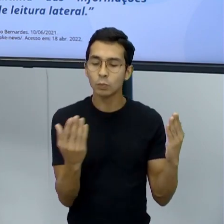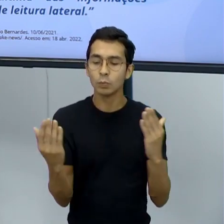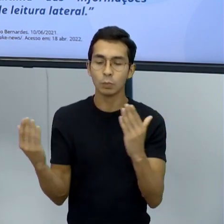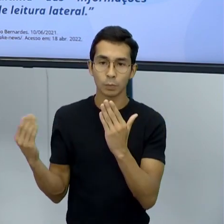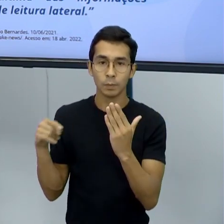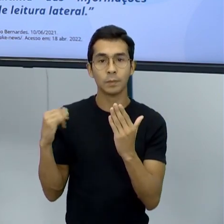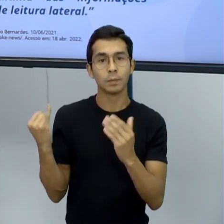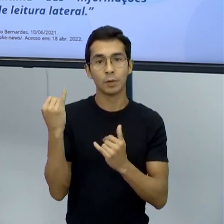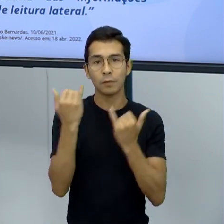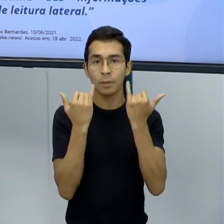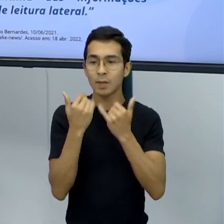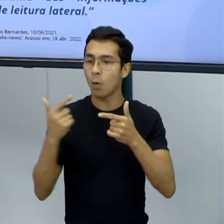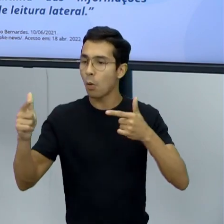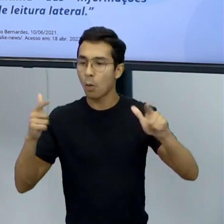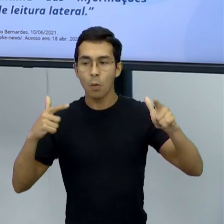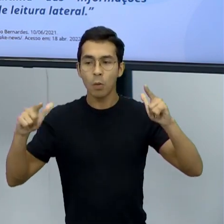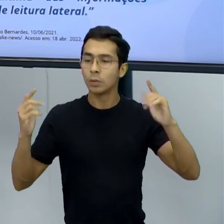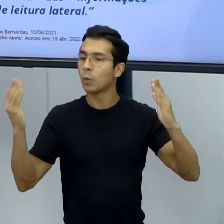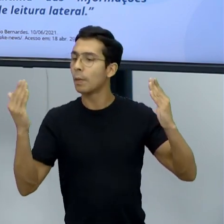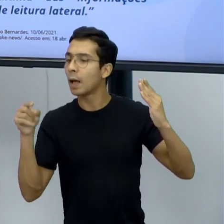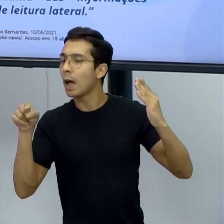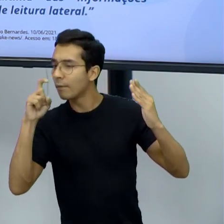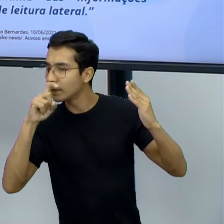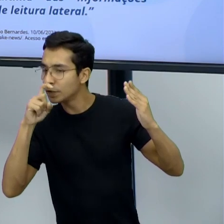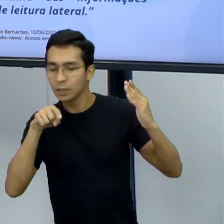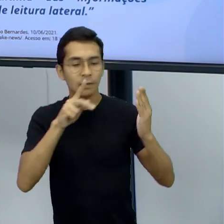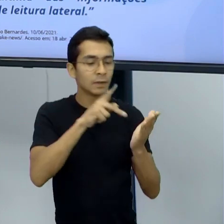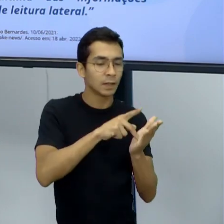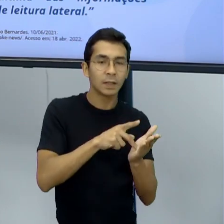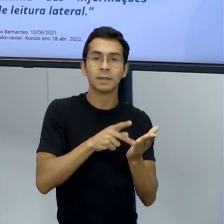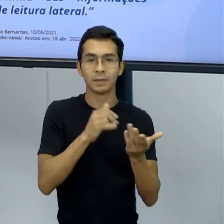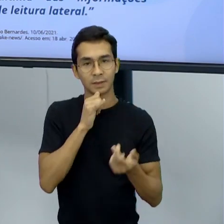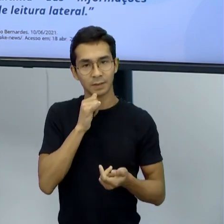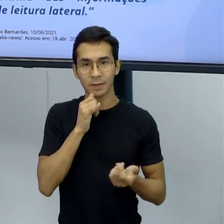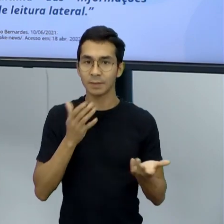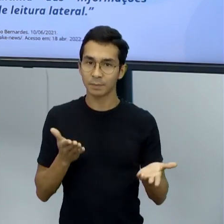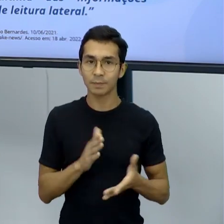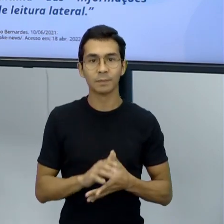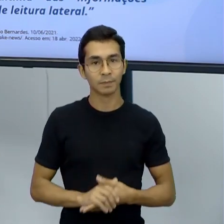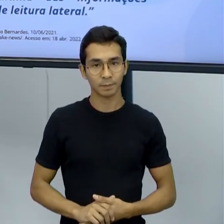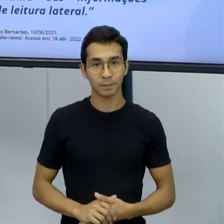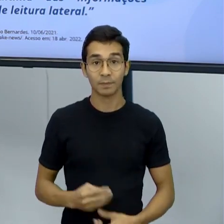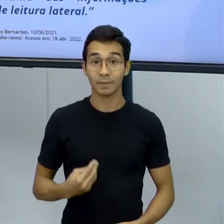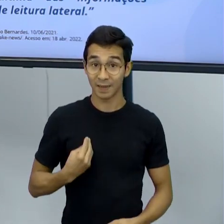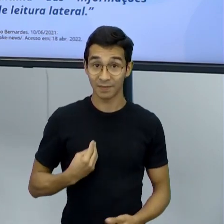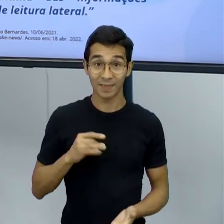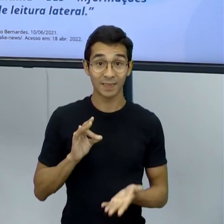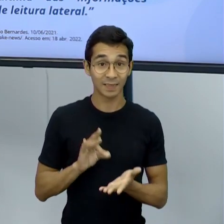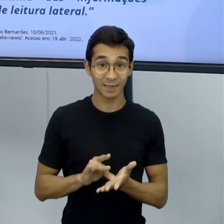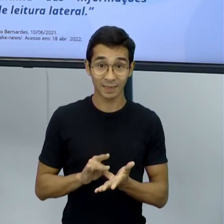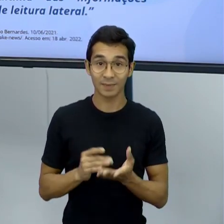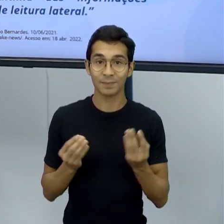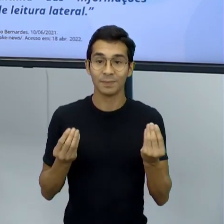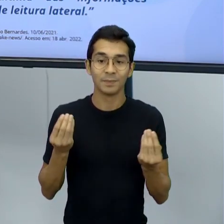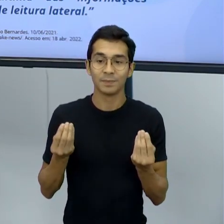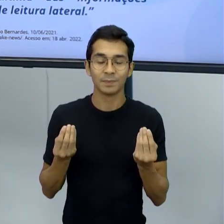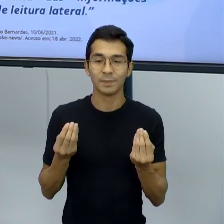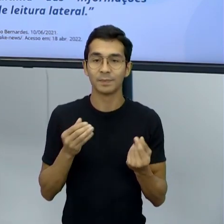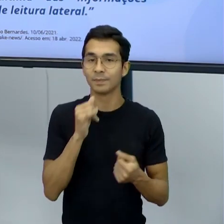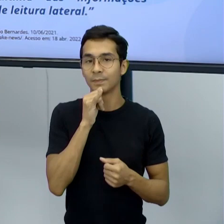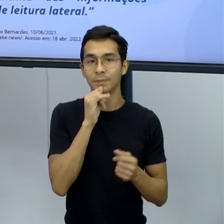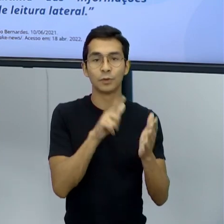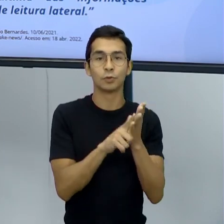outros mecanismos. É você abrir diversas abas, por exemplo. Tá bom? Na vida real, assim, vida física, é você, sei lá,